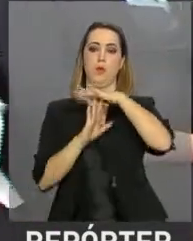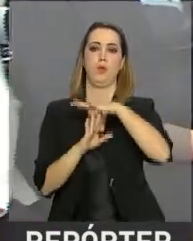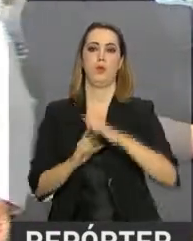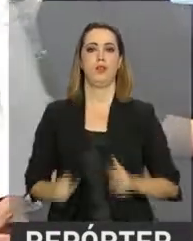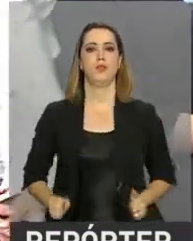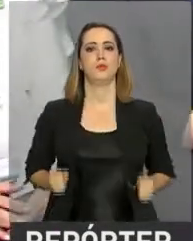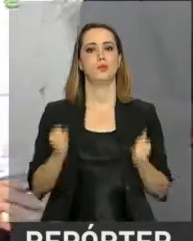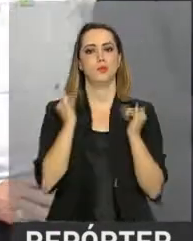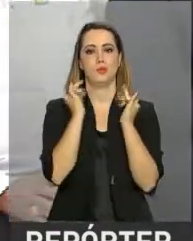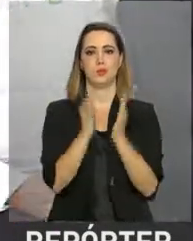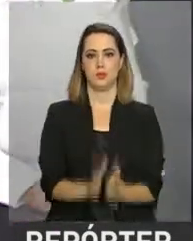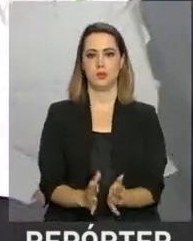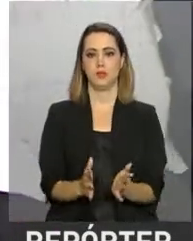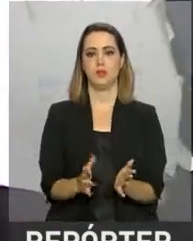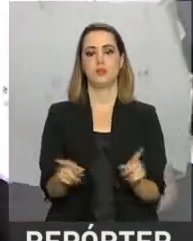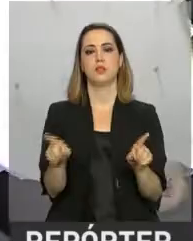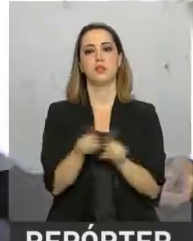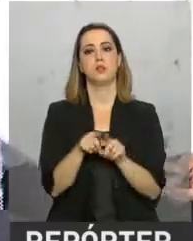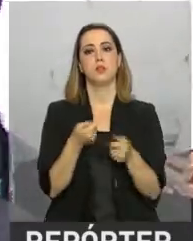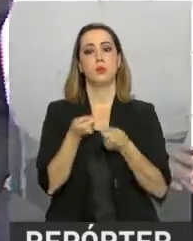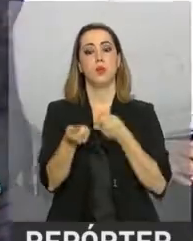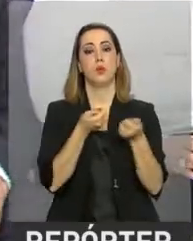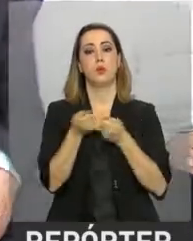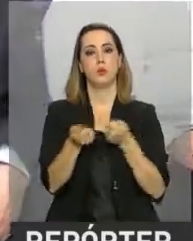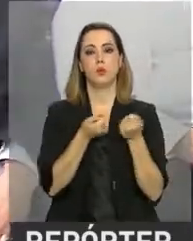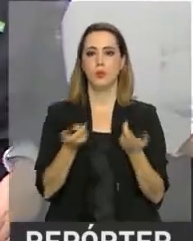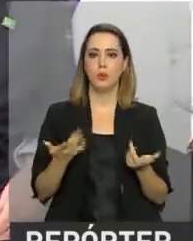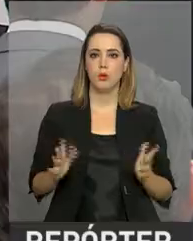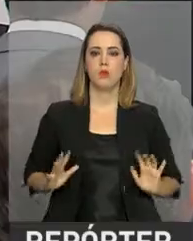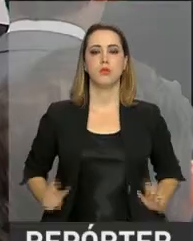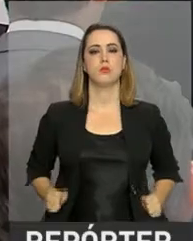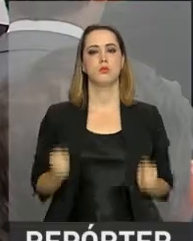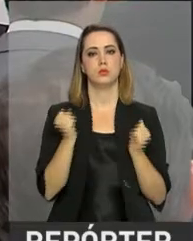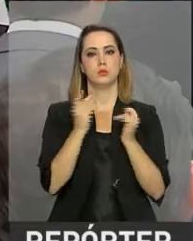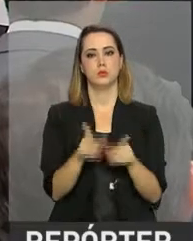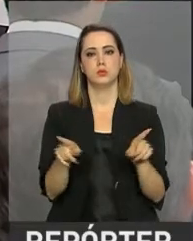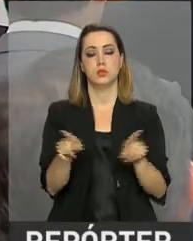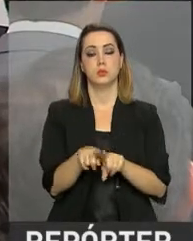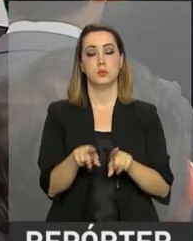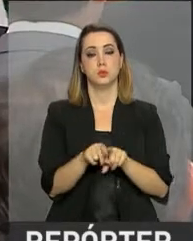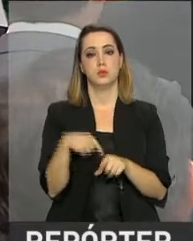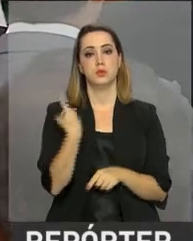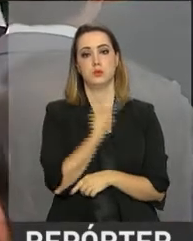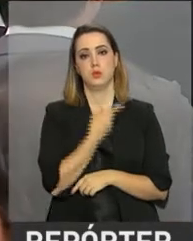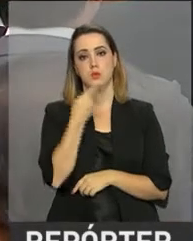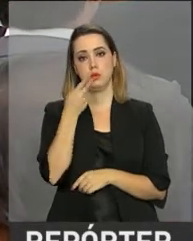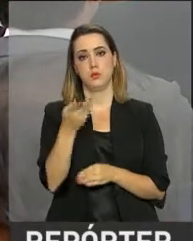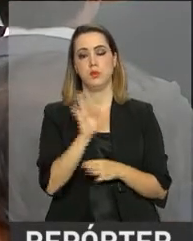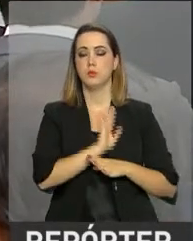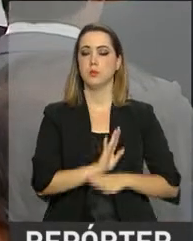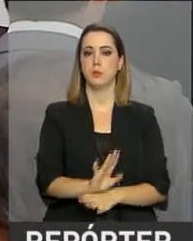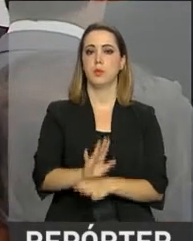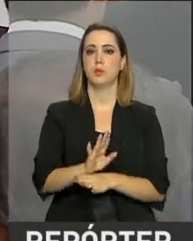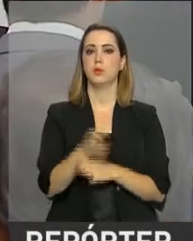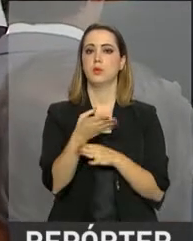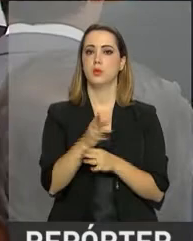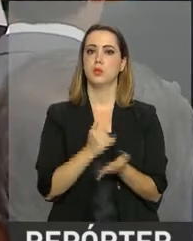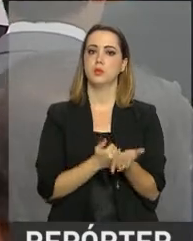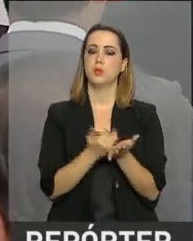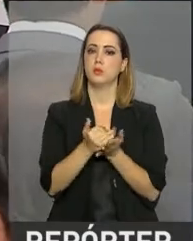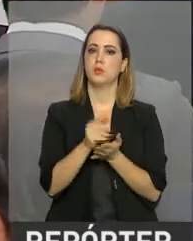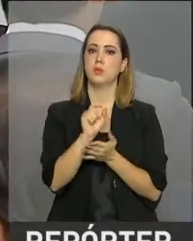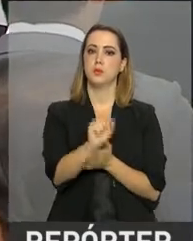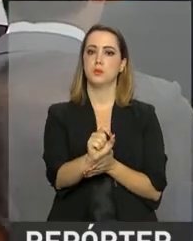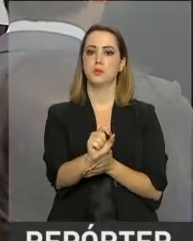regras rígidas para o controle dos gastos públicos como também vemos para dar apoio às iniciativas